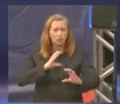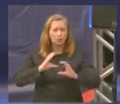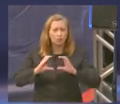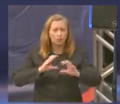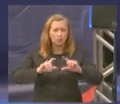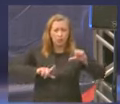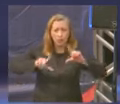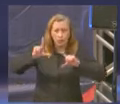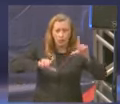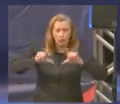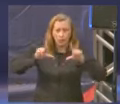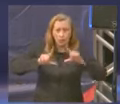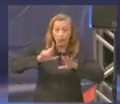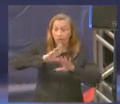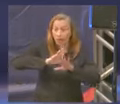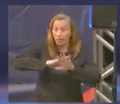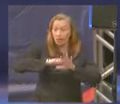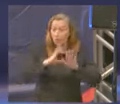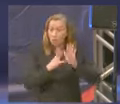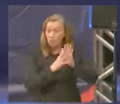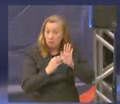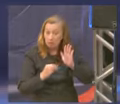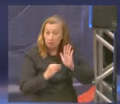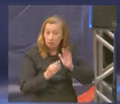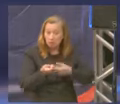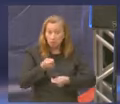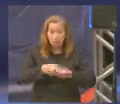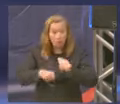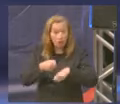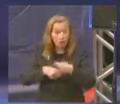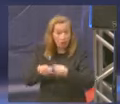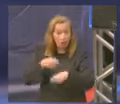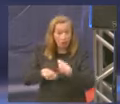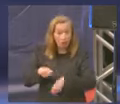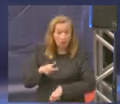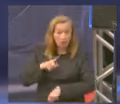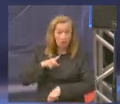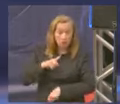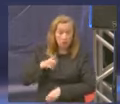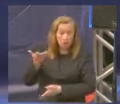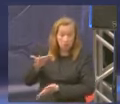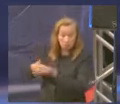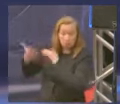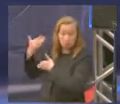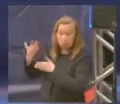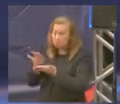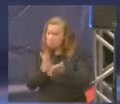vivem atrás do seu modelo de negócio, porque o modelo de negócio que existia acabou.